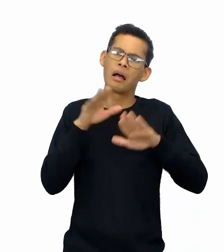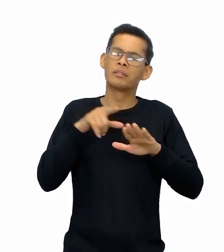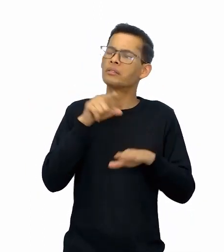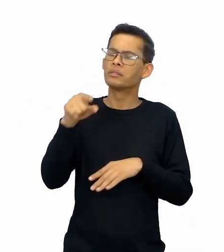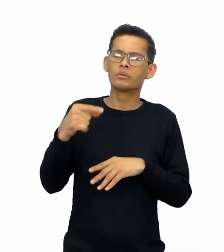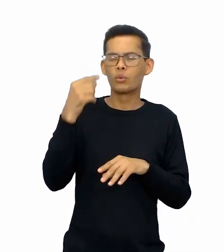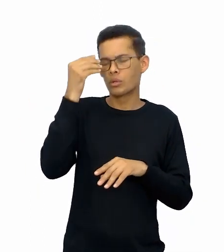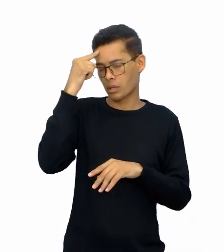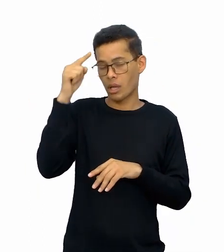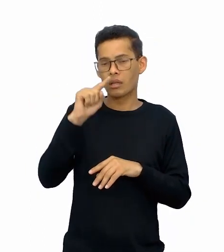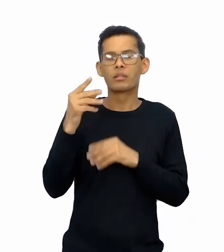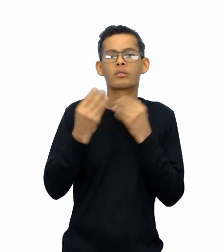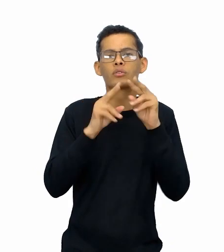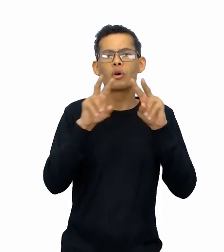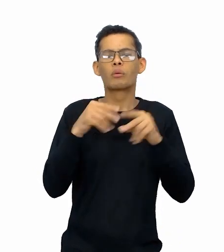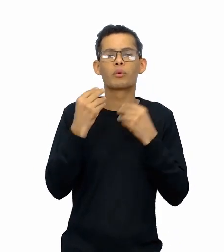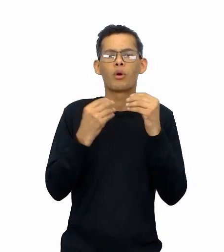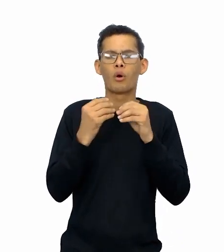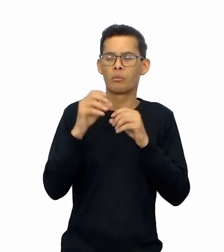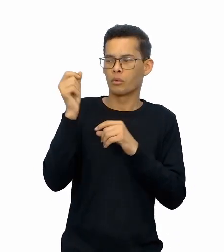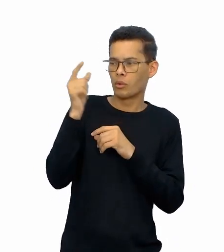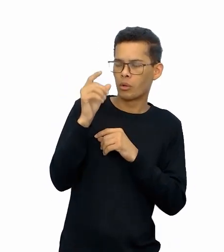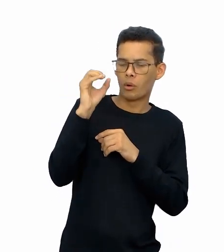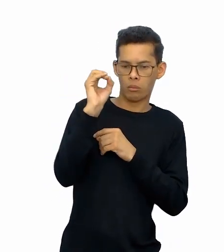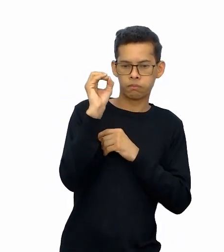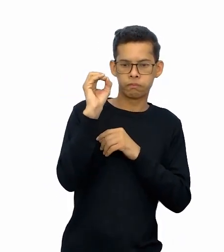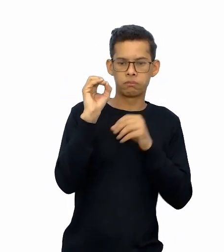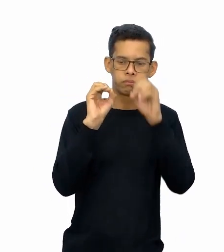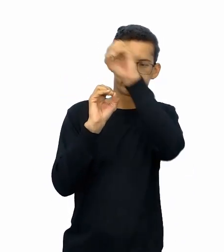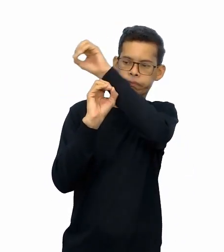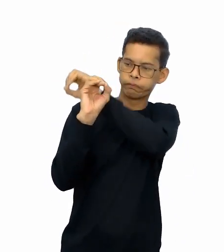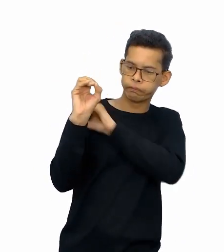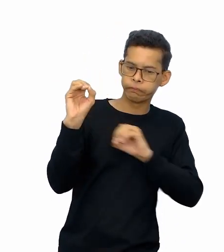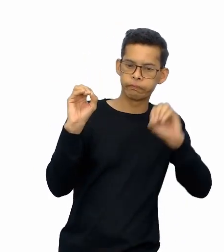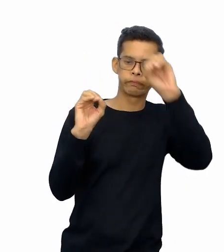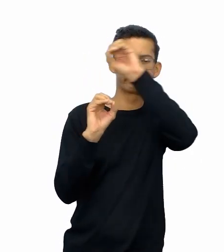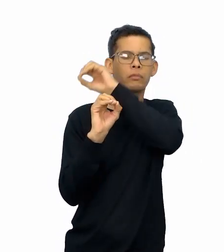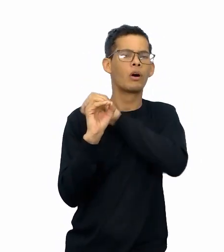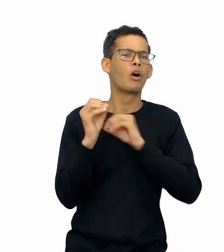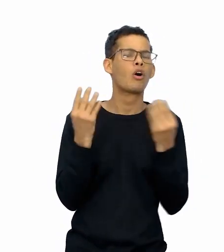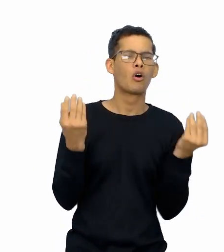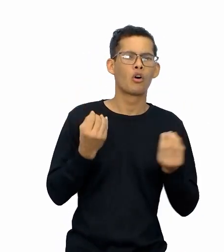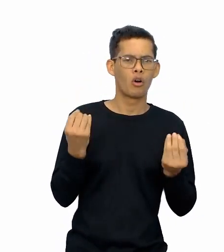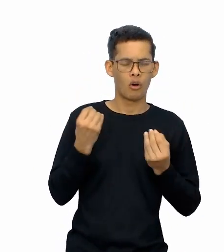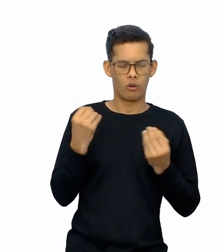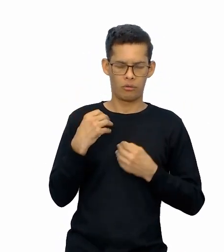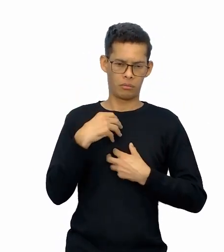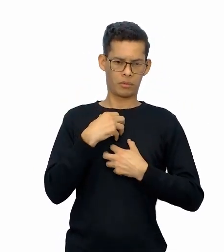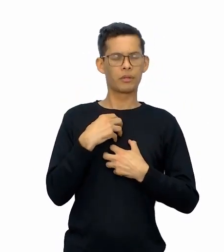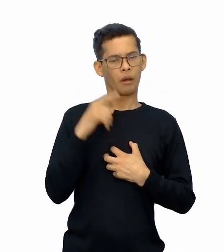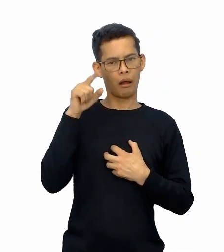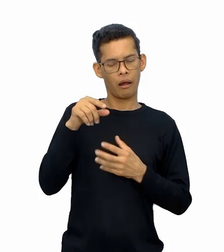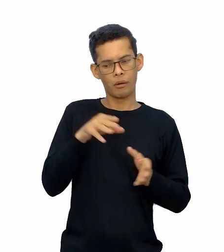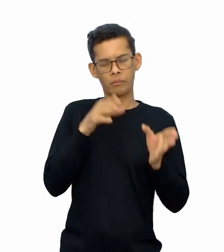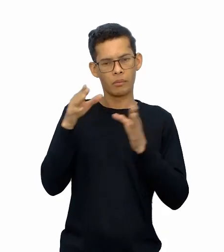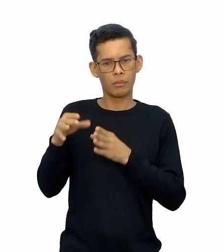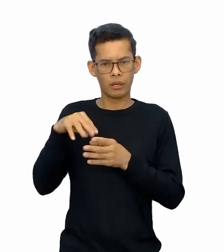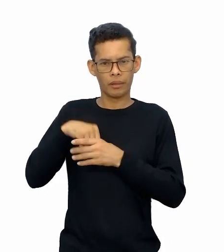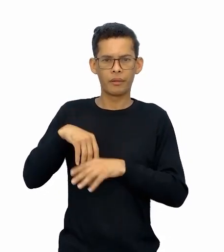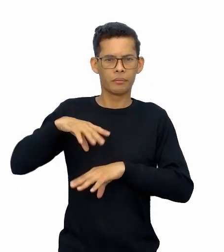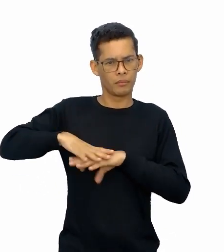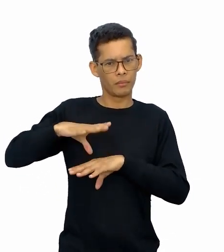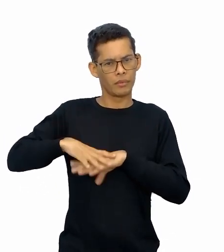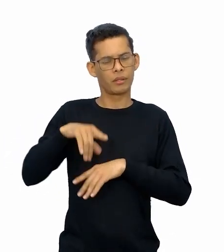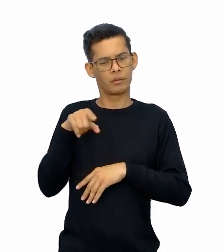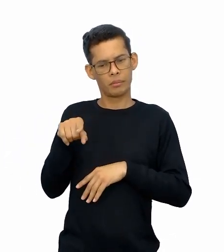abstrato, né? E as distâncias também nesse sistema solar. ela parte do conhecimento matemático e